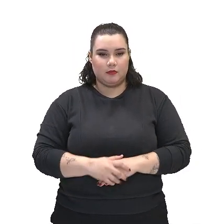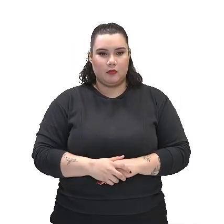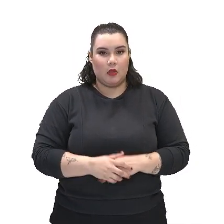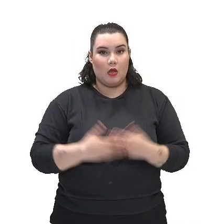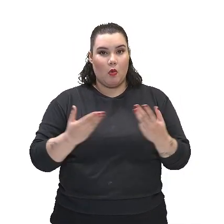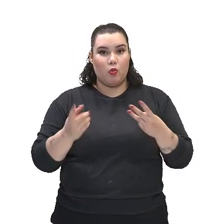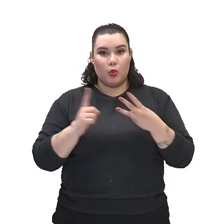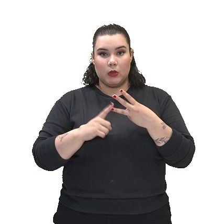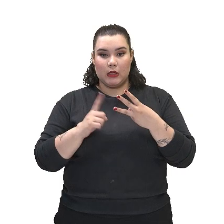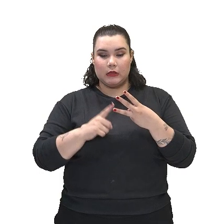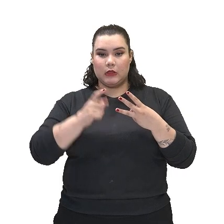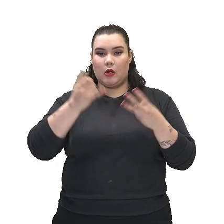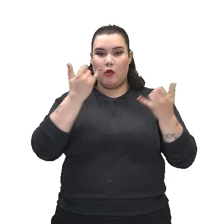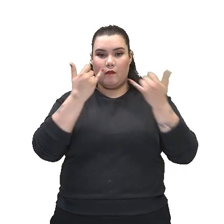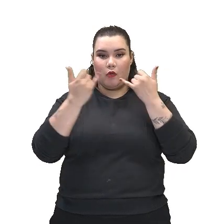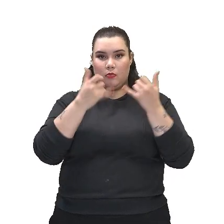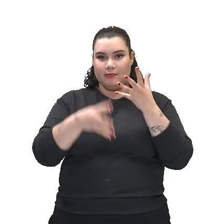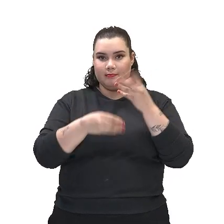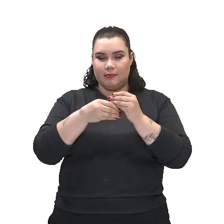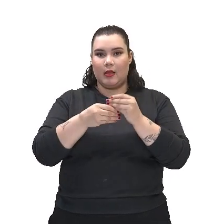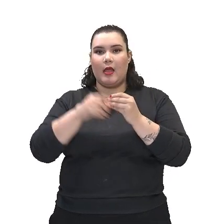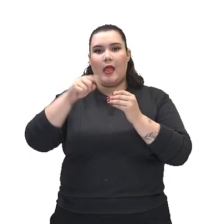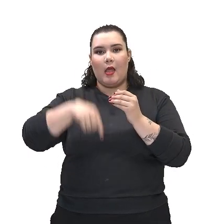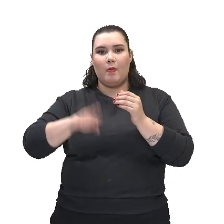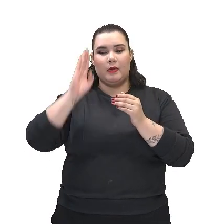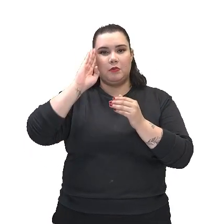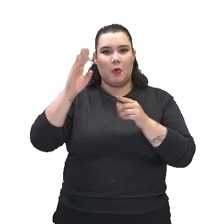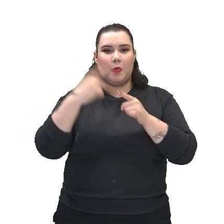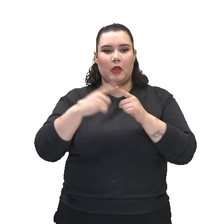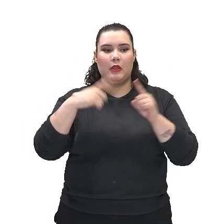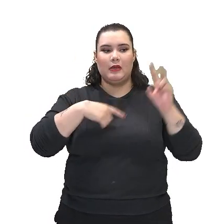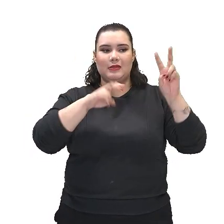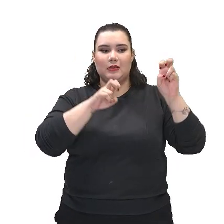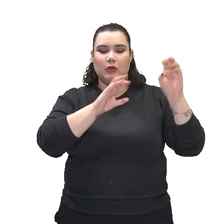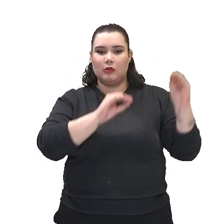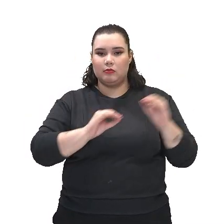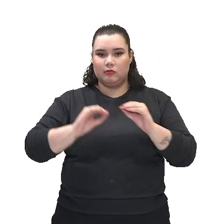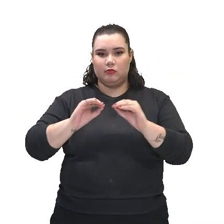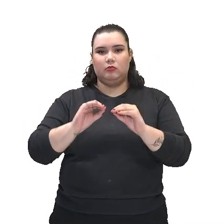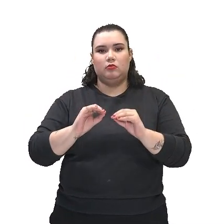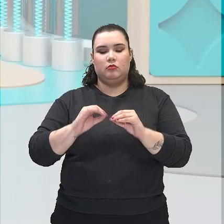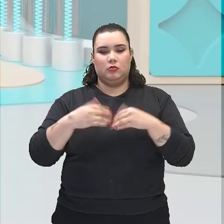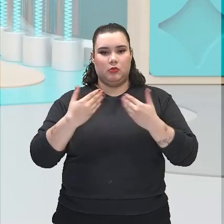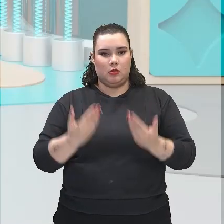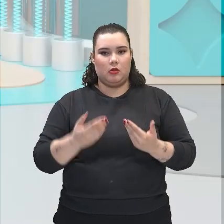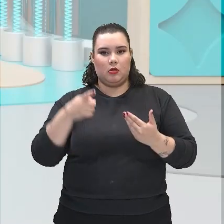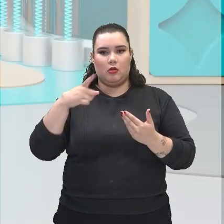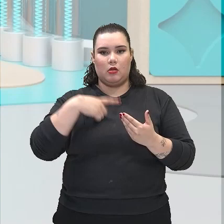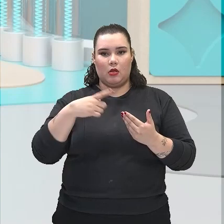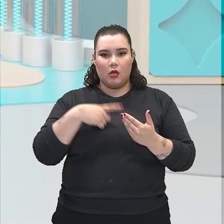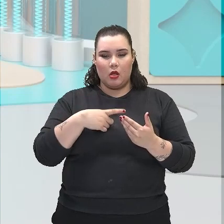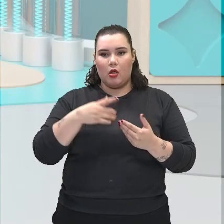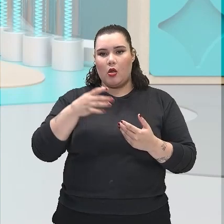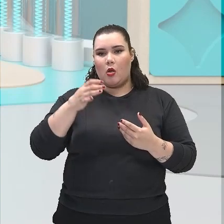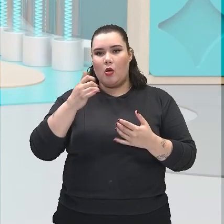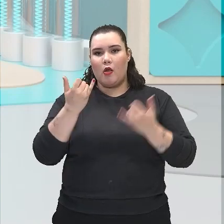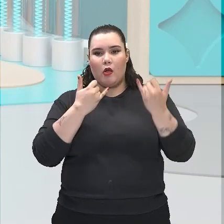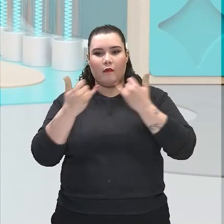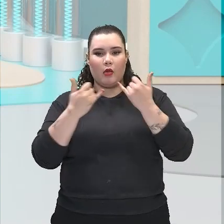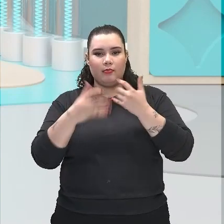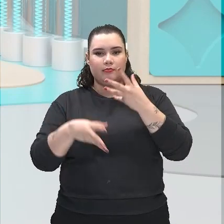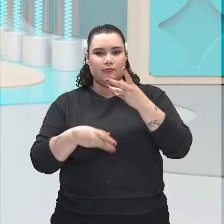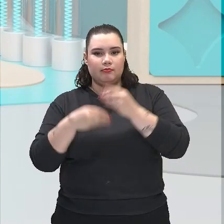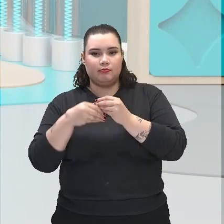que ela apresenta é o argumento mais forte. Então, a organização dos argumentos é importante. Você vai de um argumento que seria